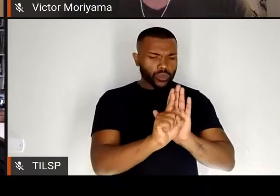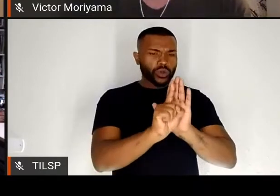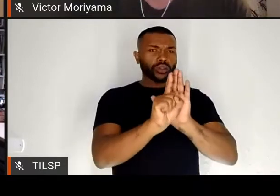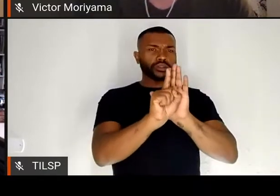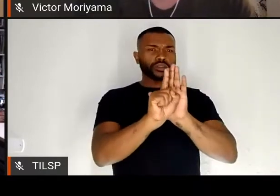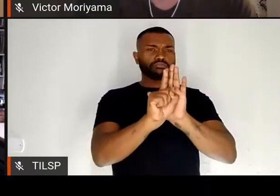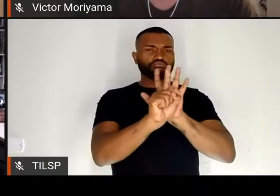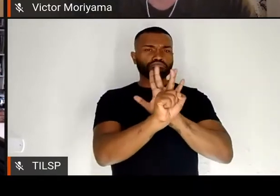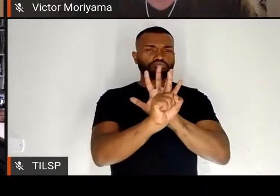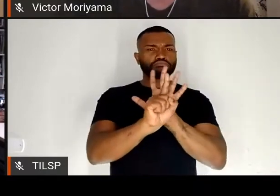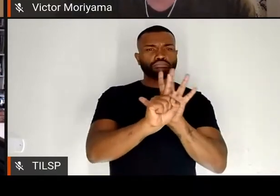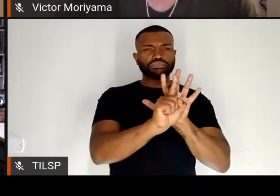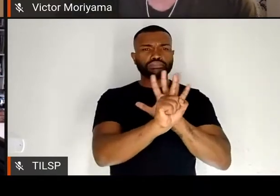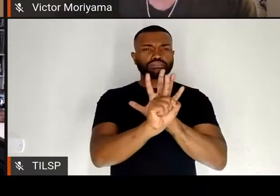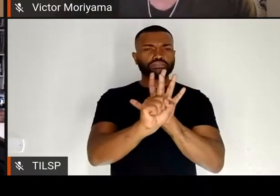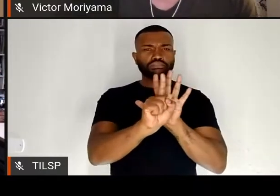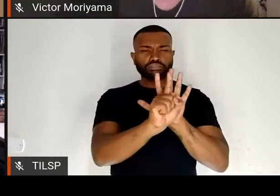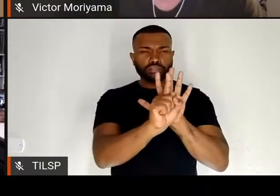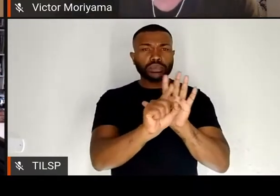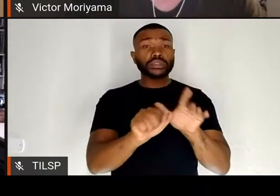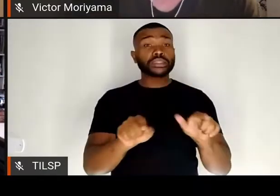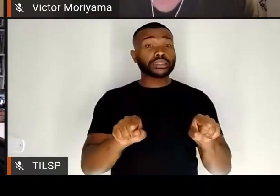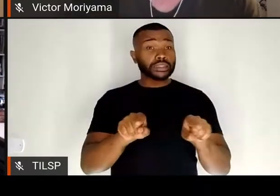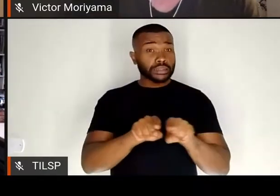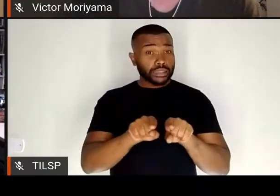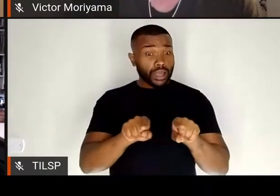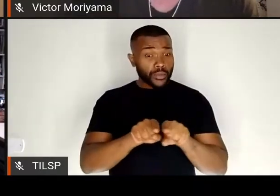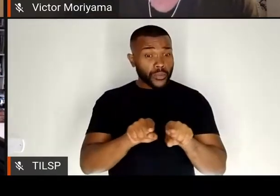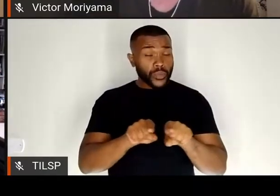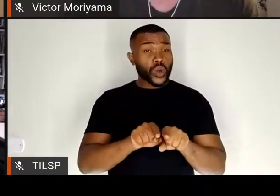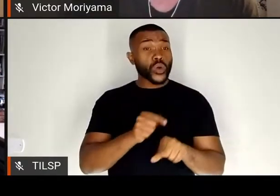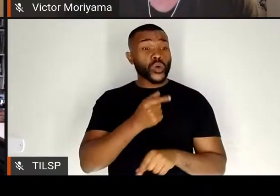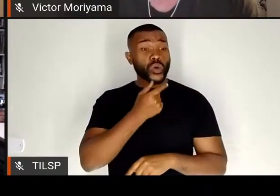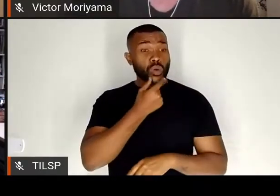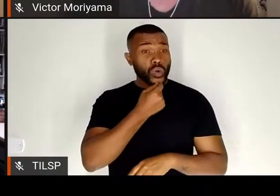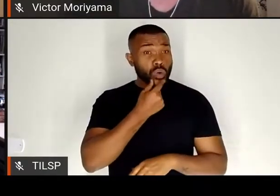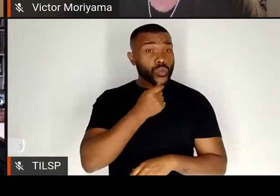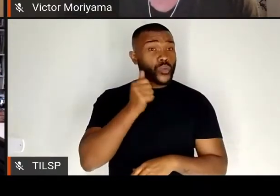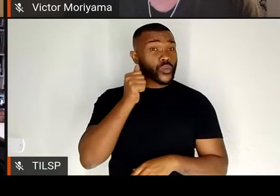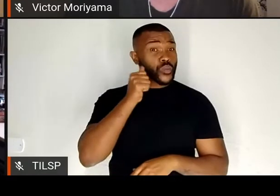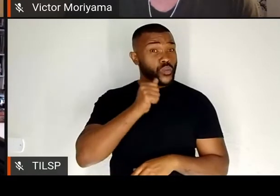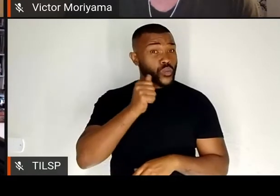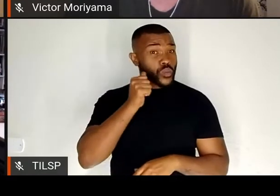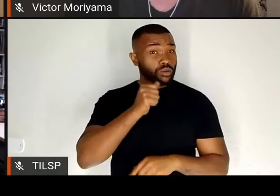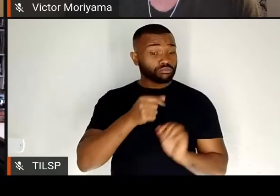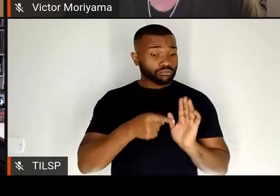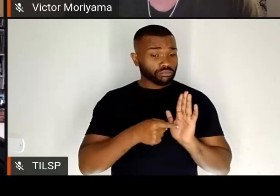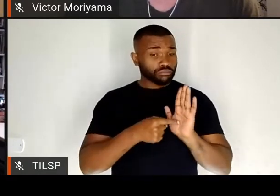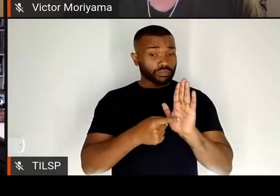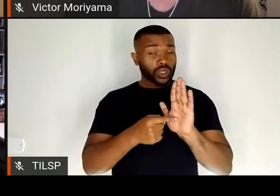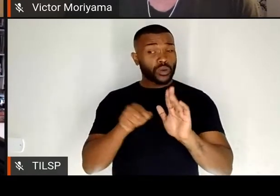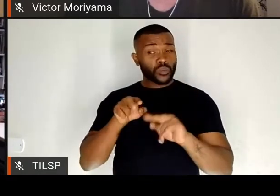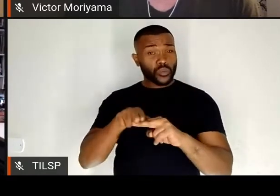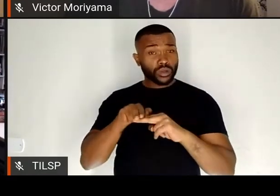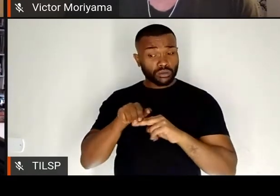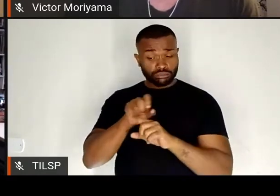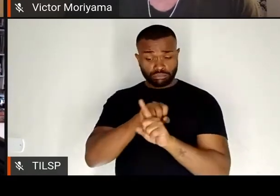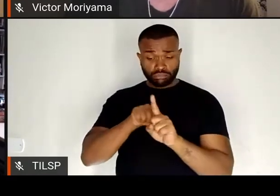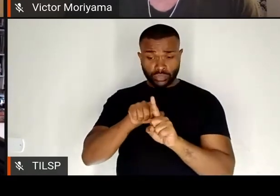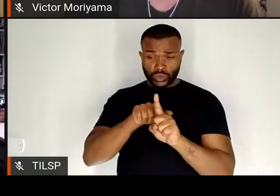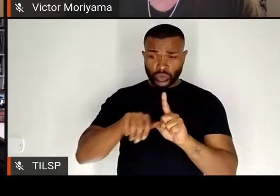né, e faz uma contraposição desses homens e mulheres a uma sociedade estruturada em massas